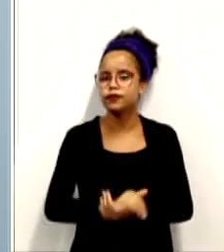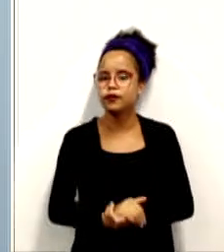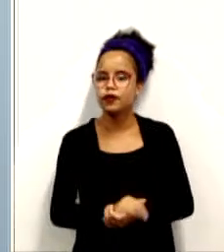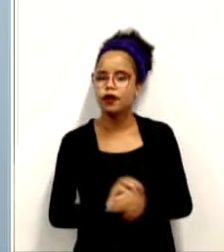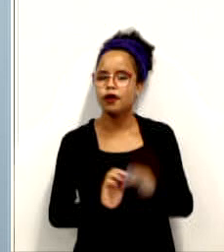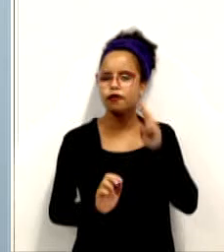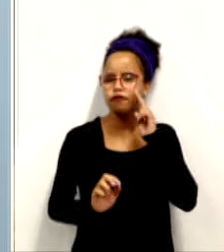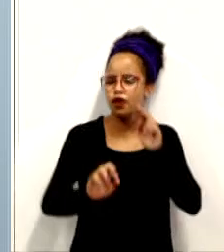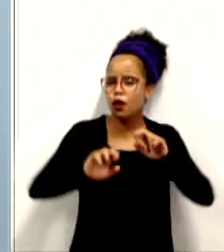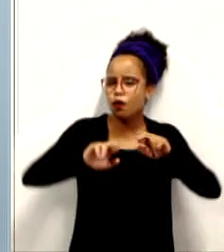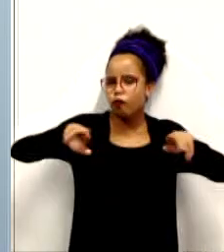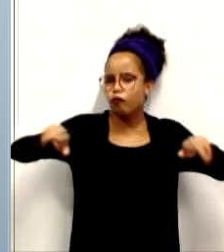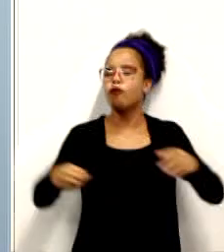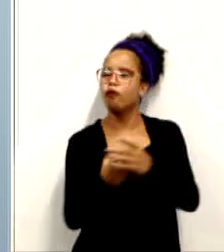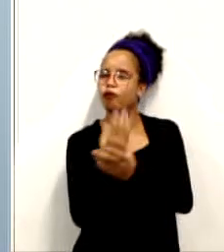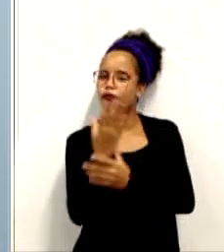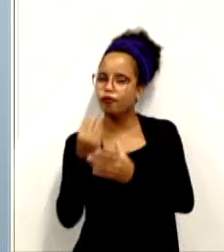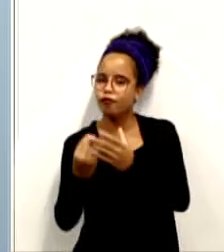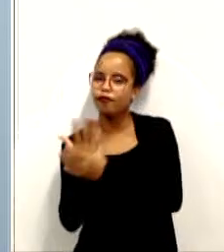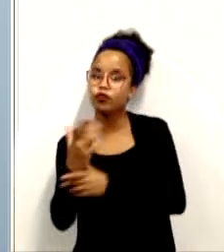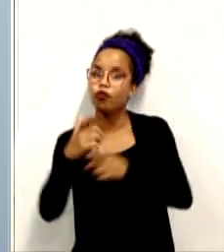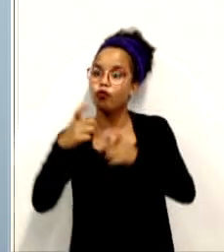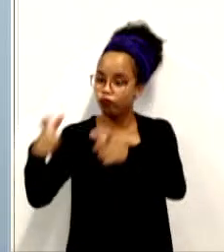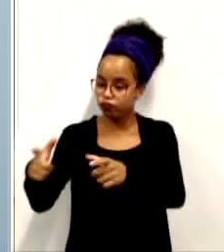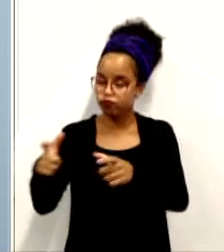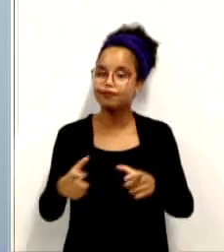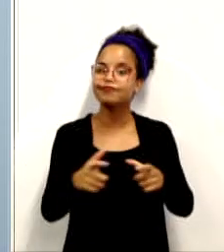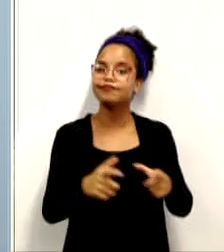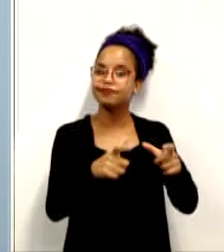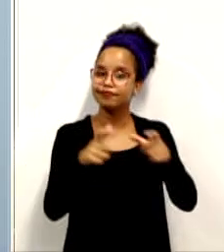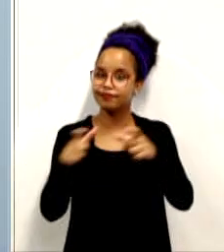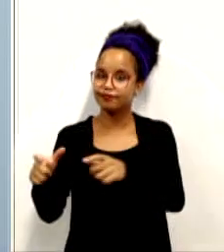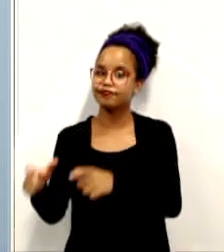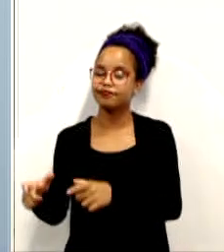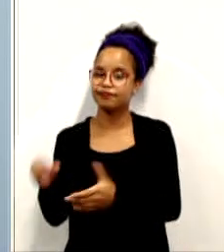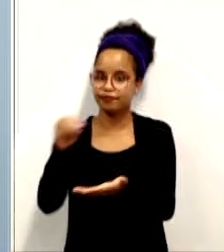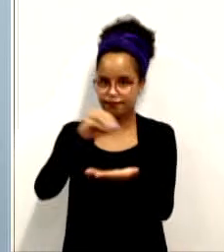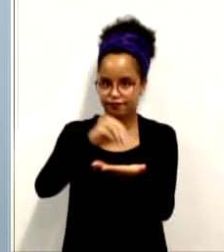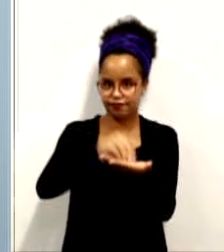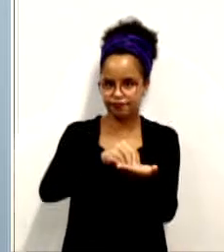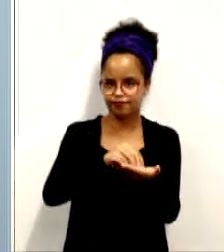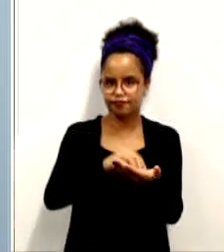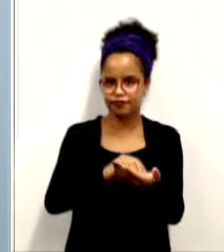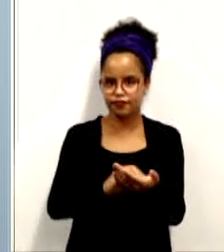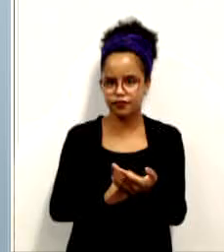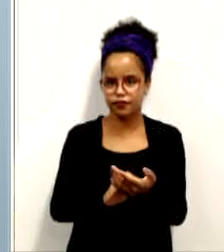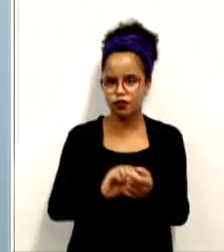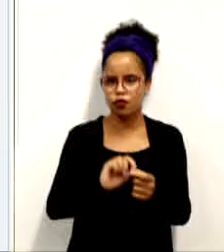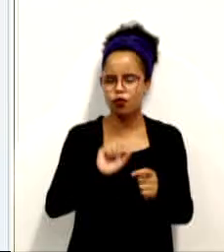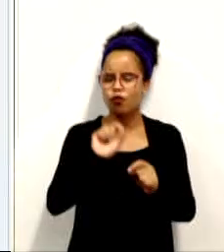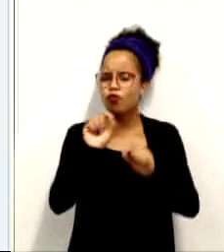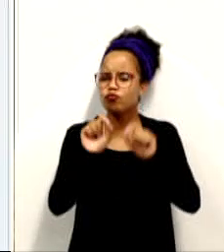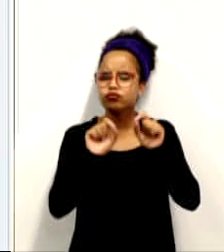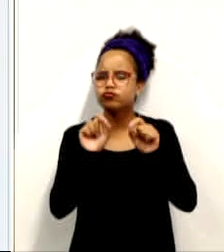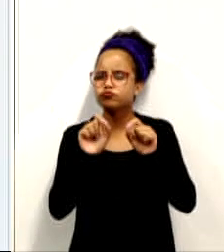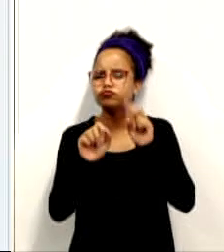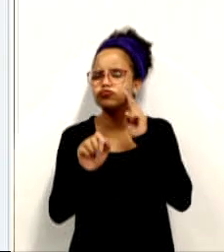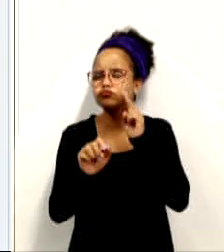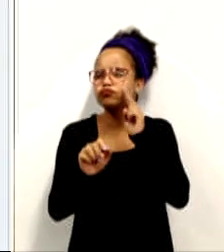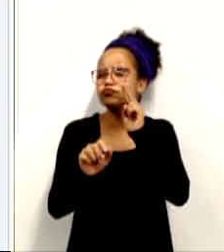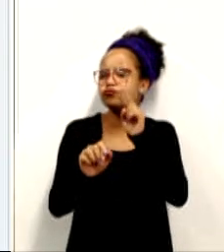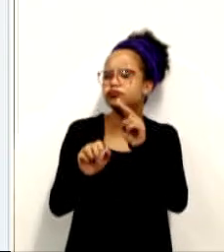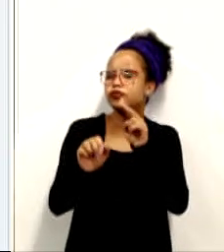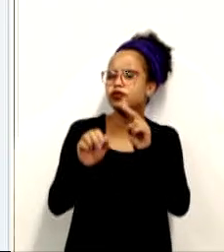diversidade dessas plantas e os locais em que elas estão inseridas, né? O que vocês conseguem observar de diferentes